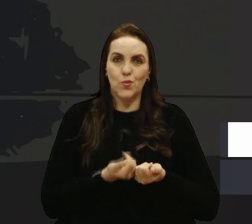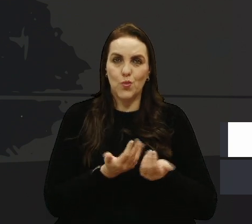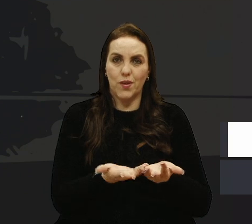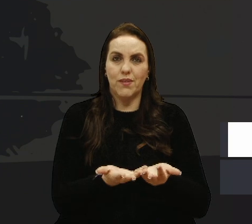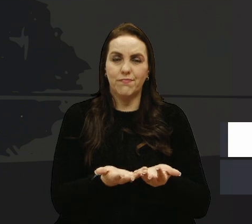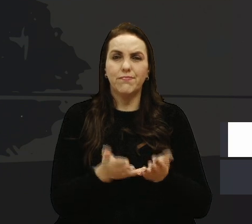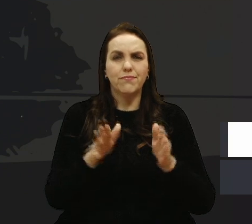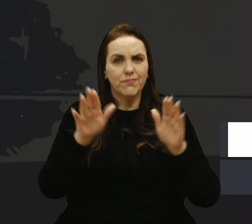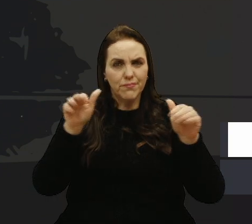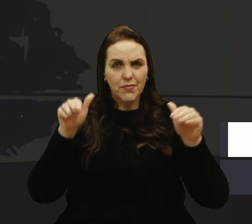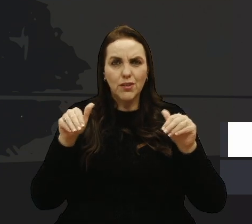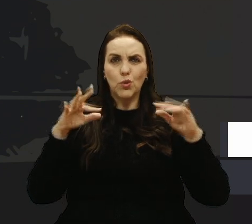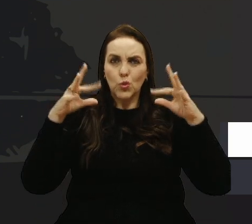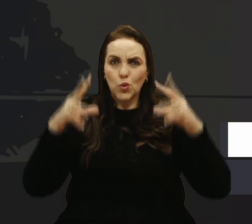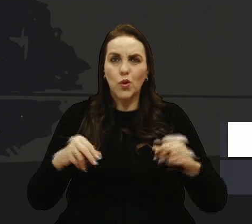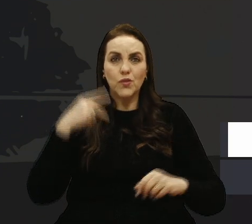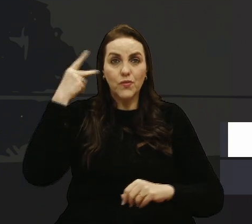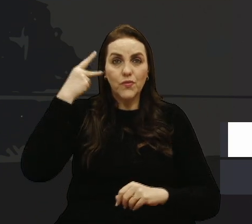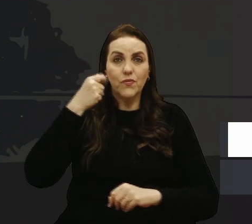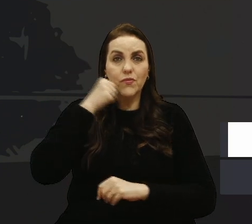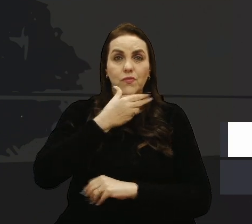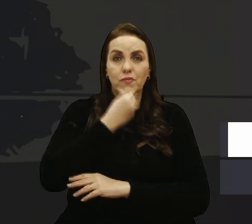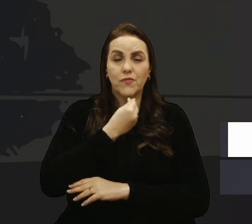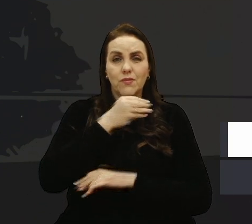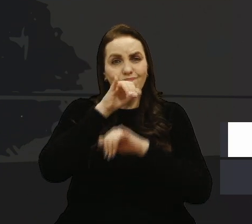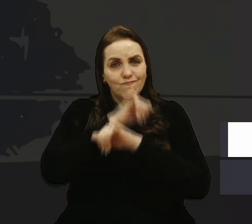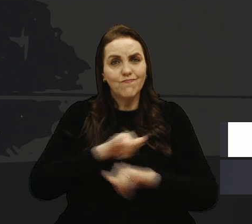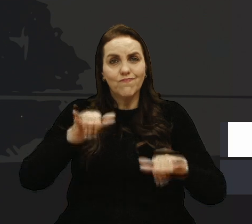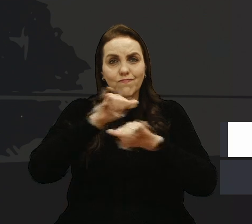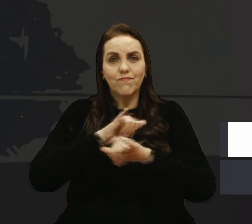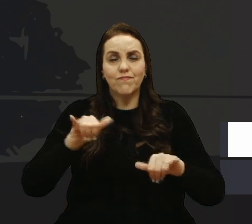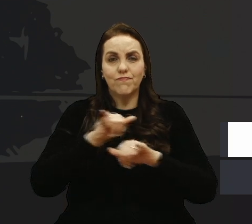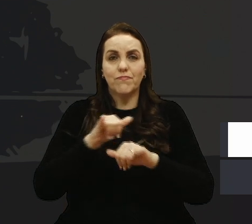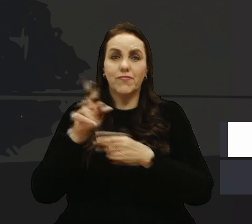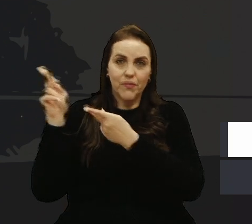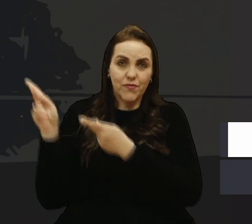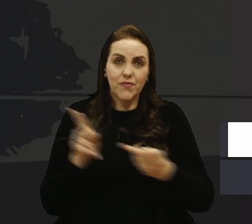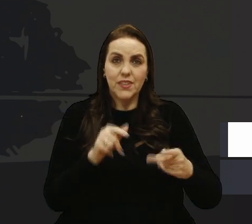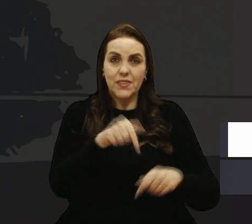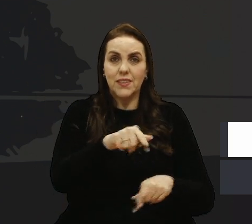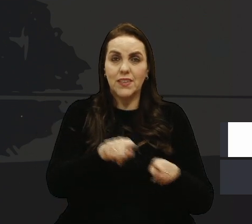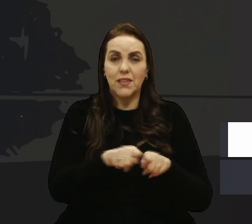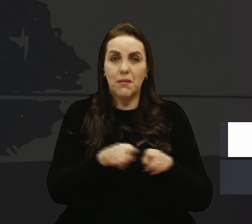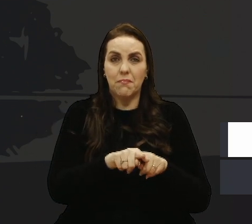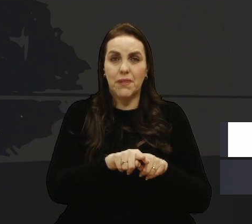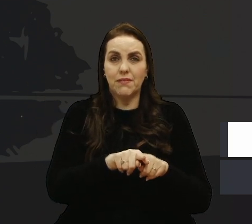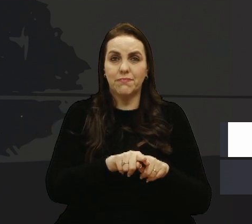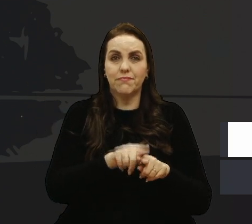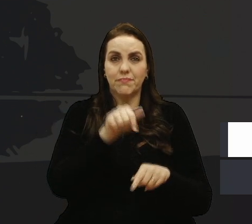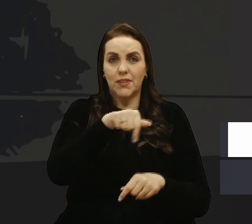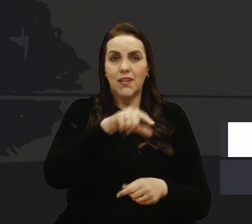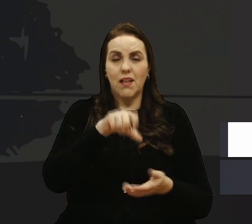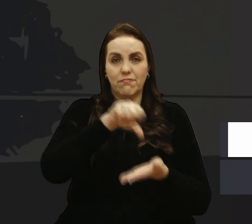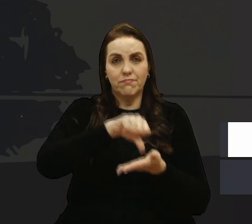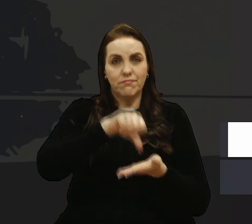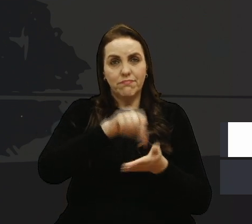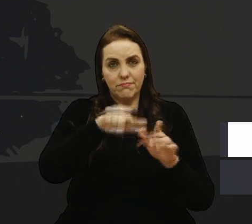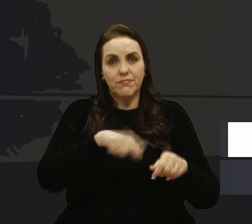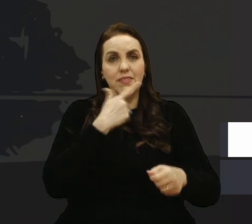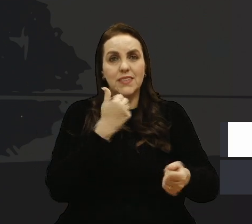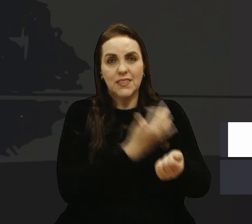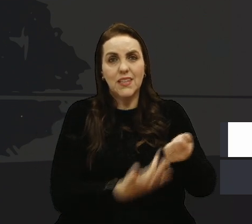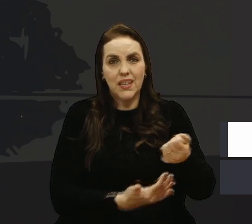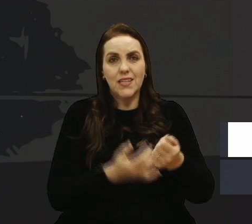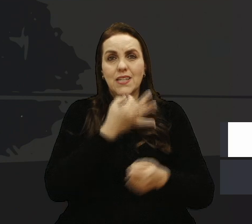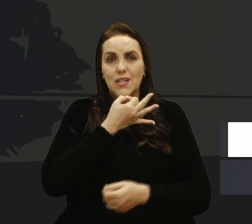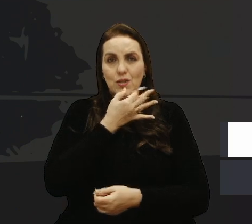que levem essa mensagem, que venham até o Hemocentro de Caxias, que venham conhecer o nosso serviço e consigam